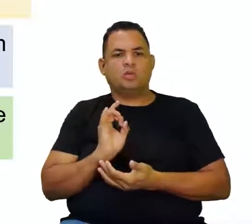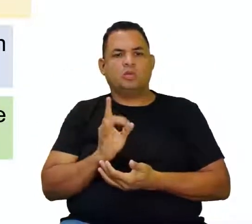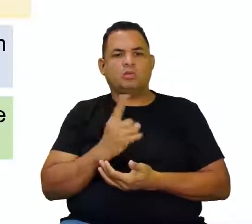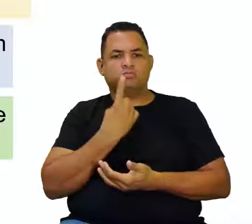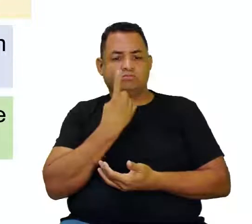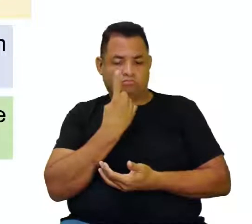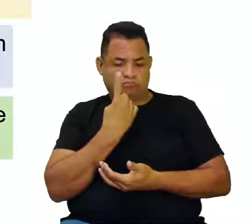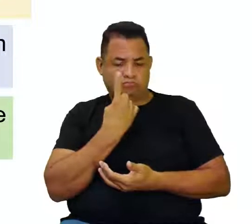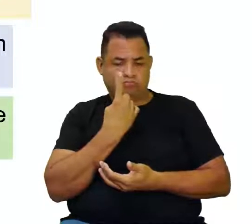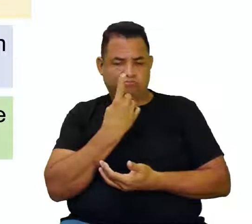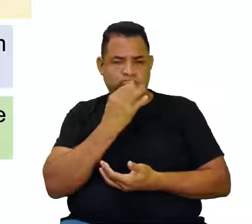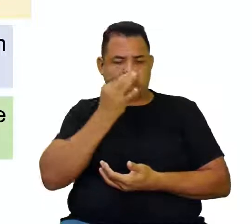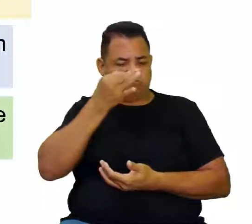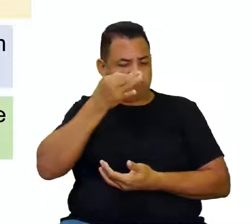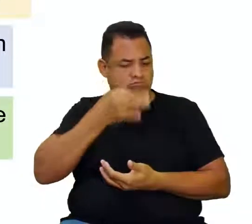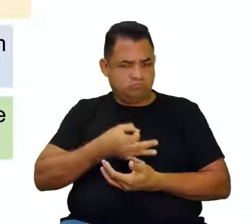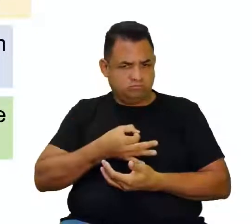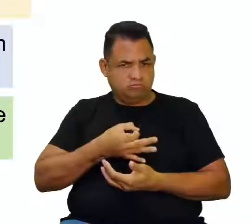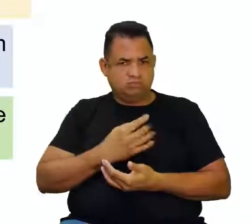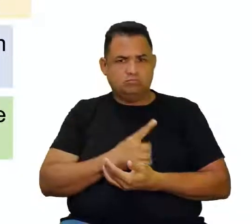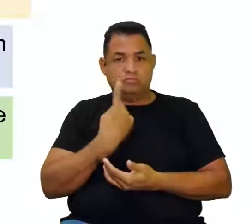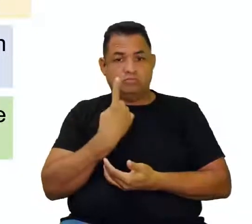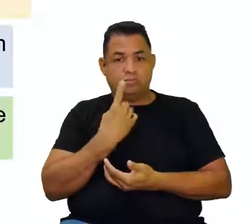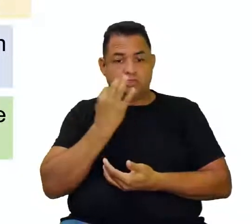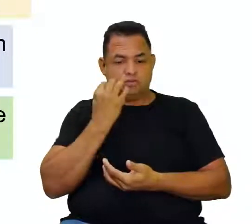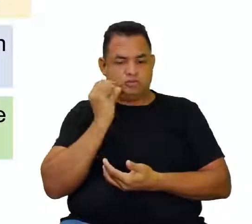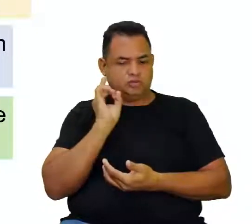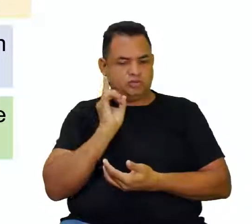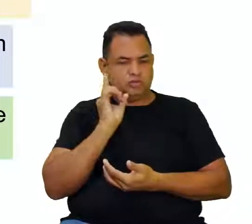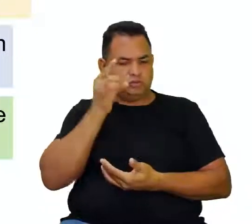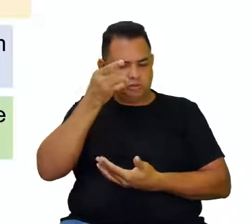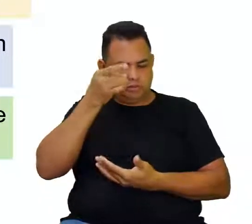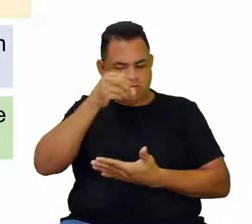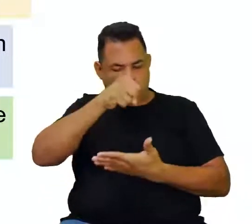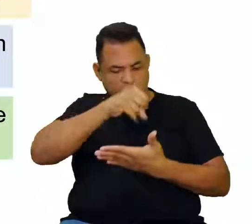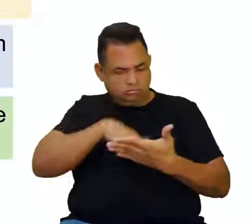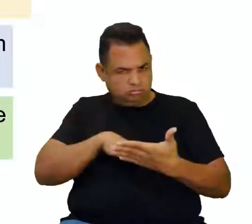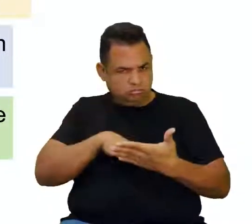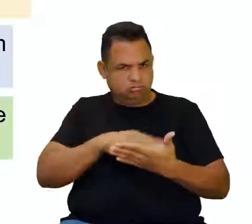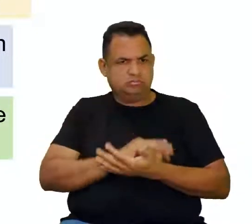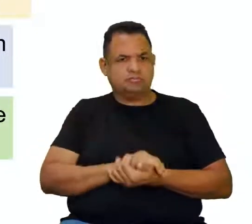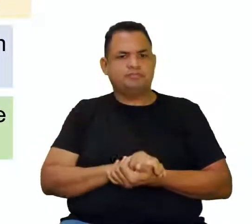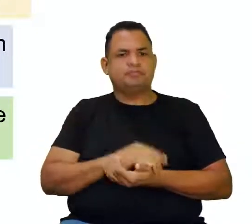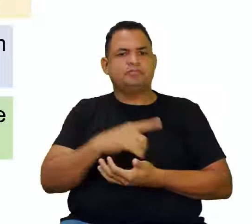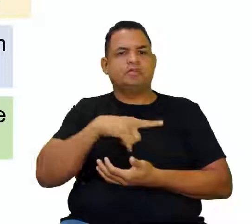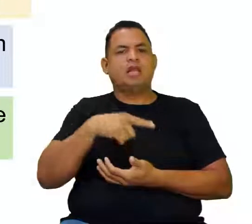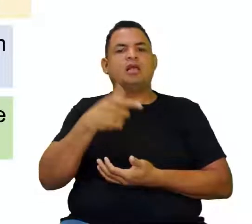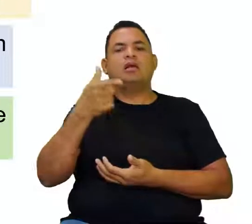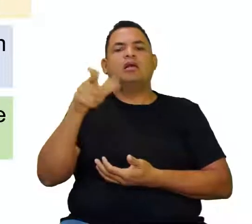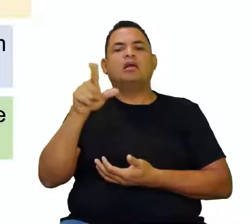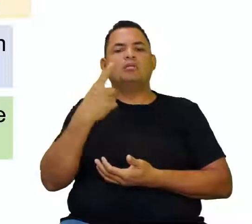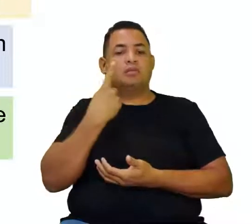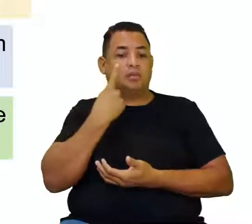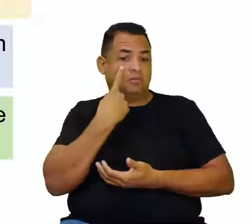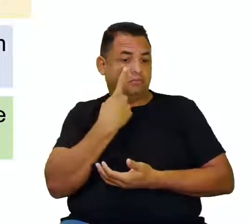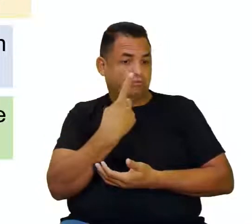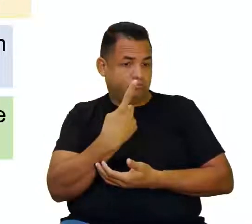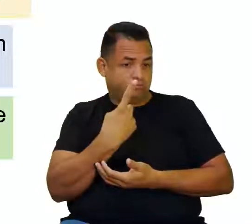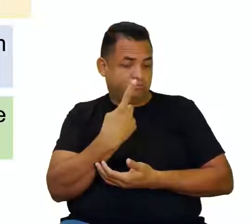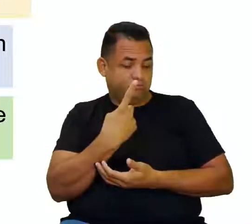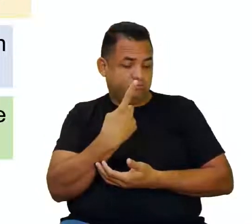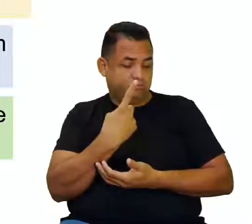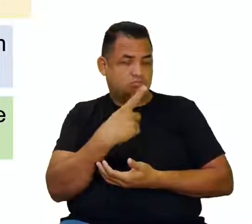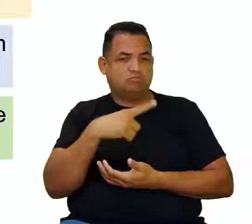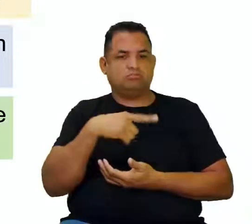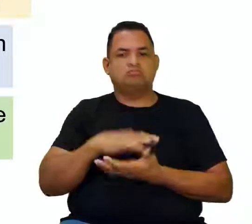somente uma alternativa é a correta. Haverá outras alternativas para verificar